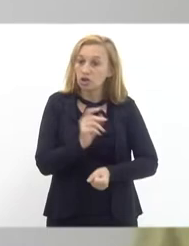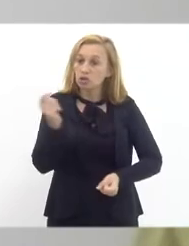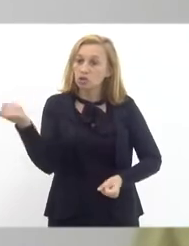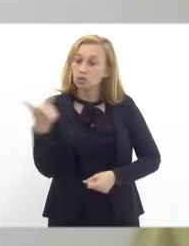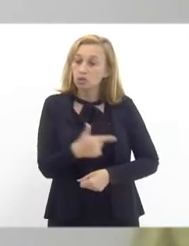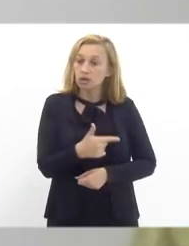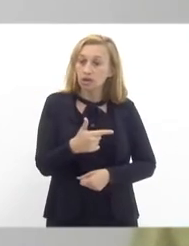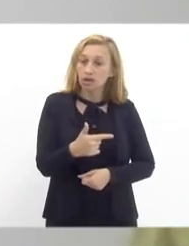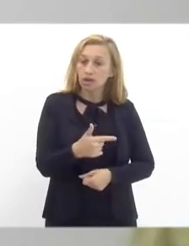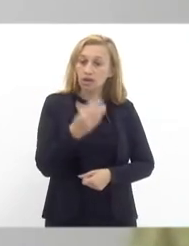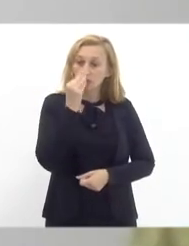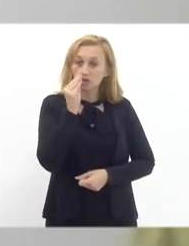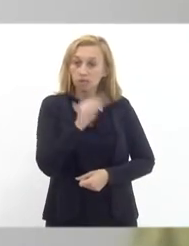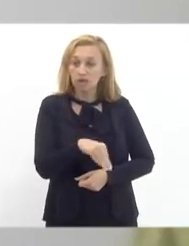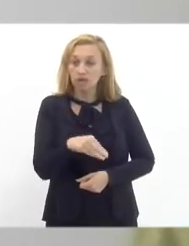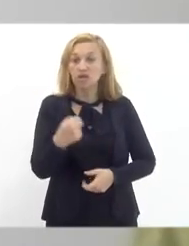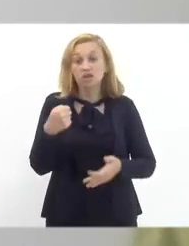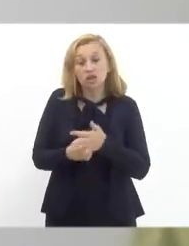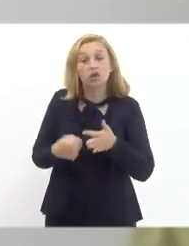Então, a gente luta por isso.